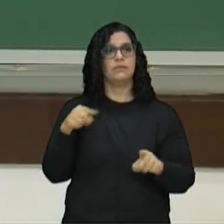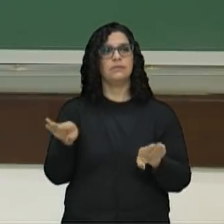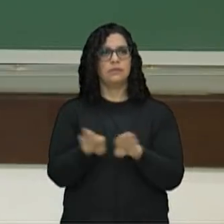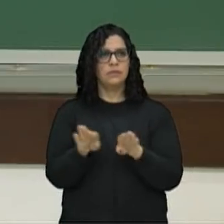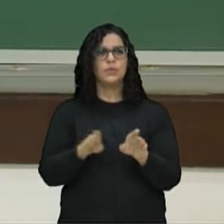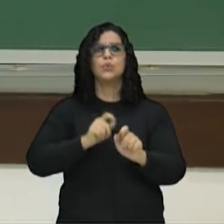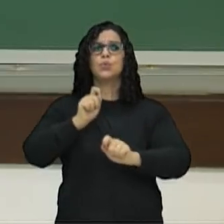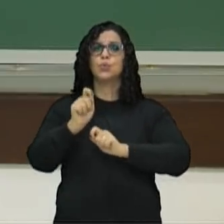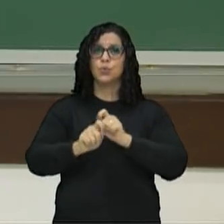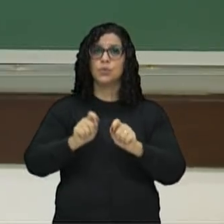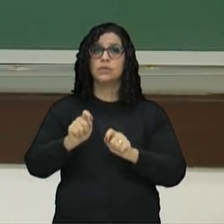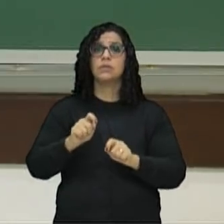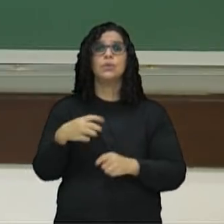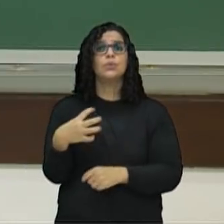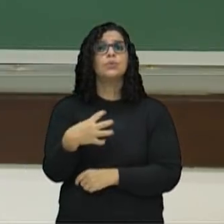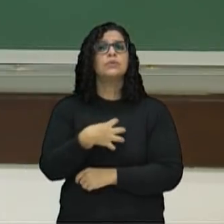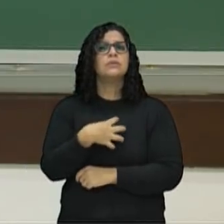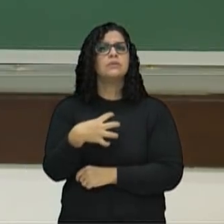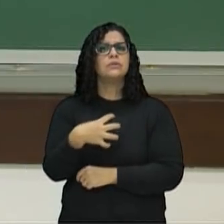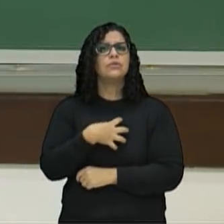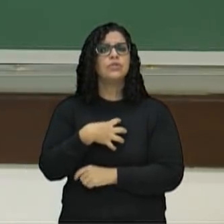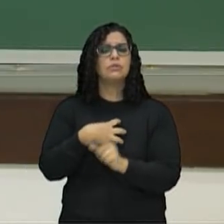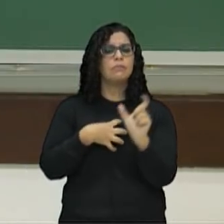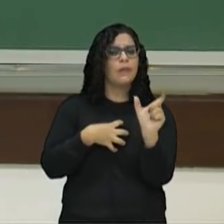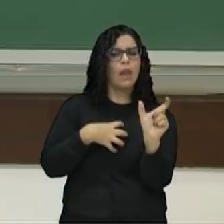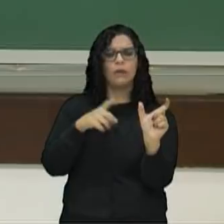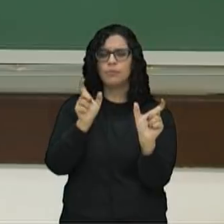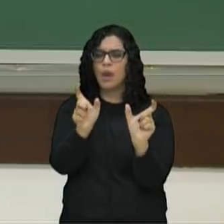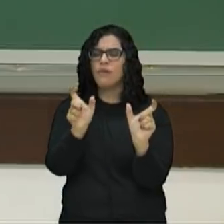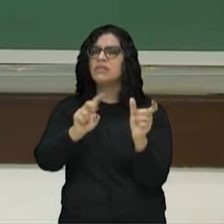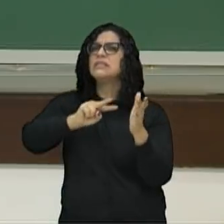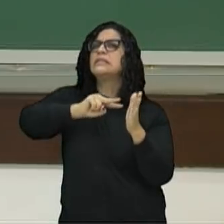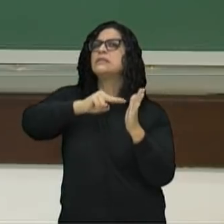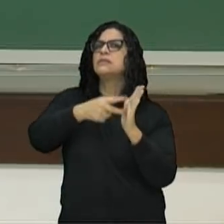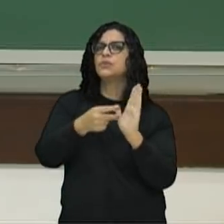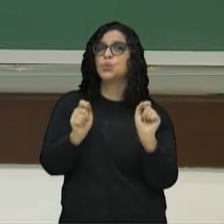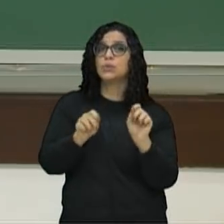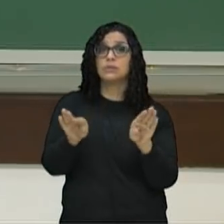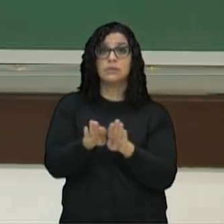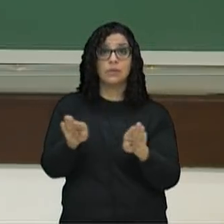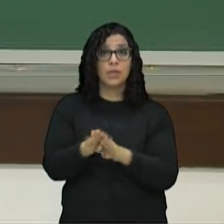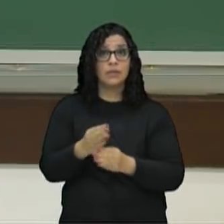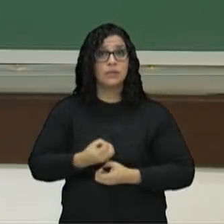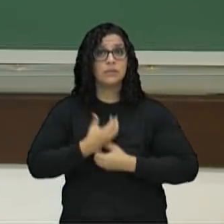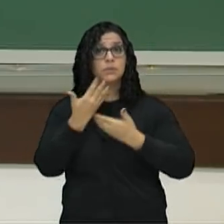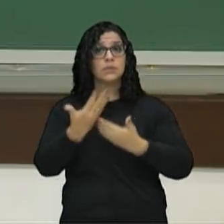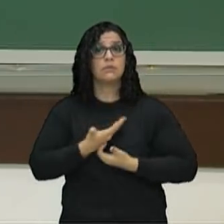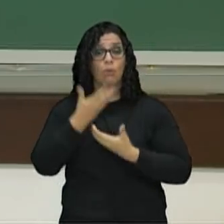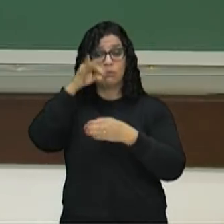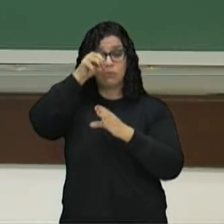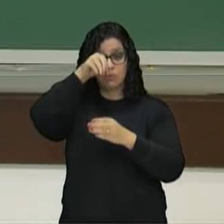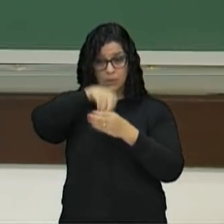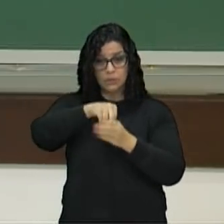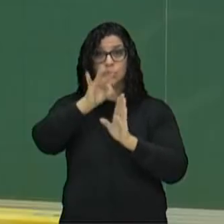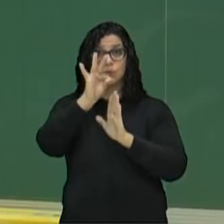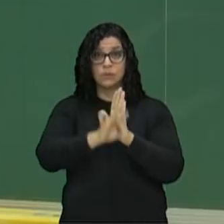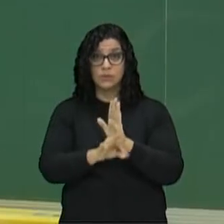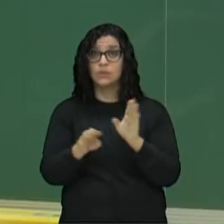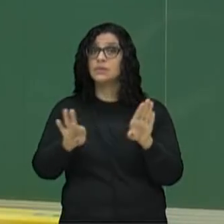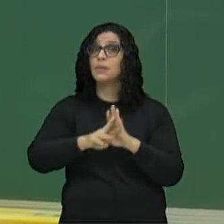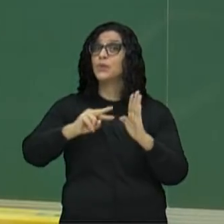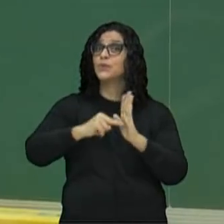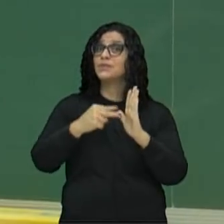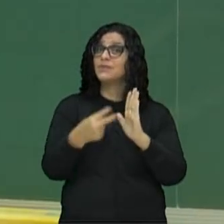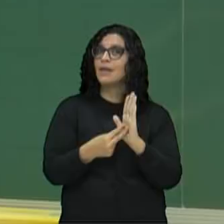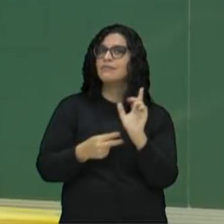também o sentido das palavras ou expressões no texto. Mais uma vez, o